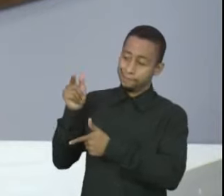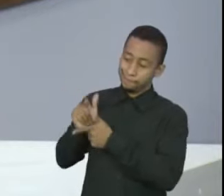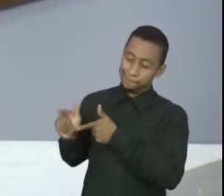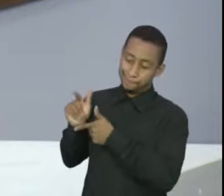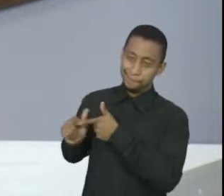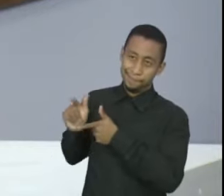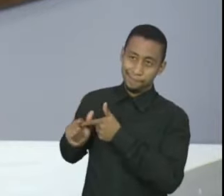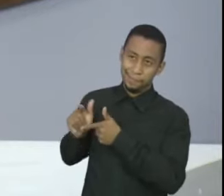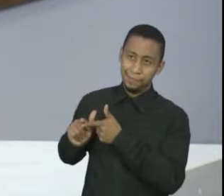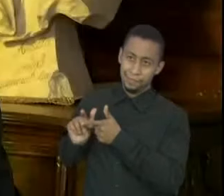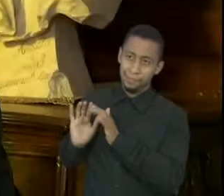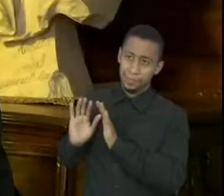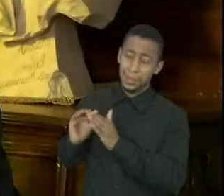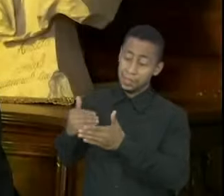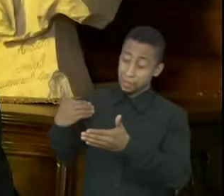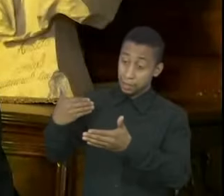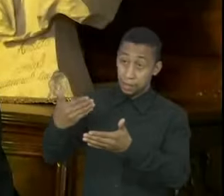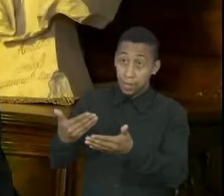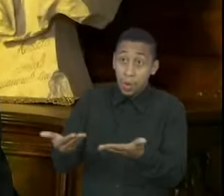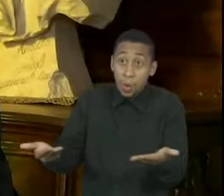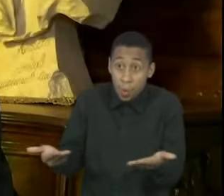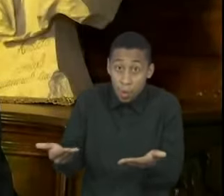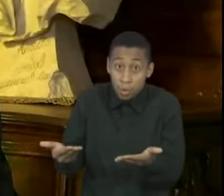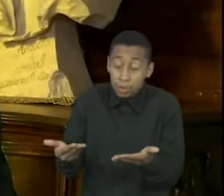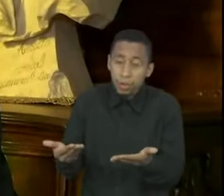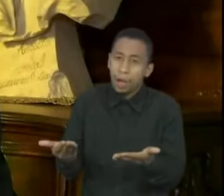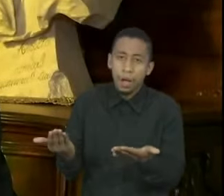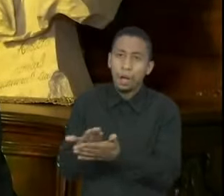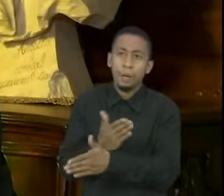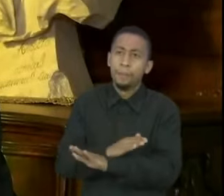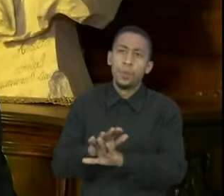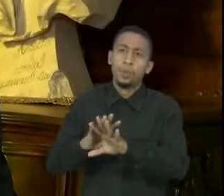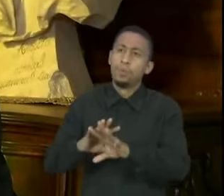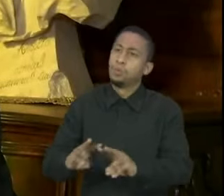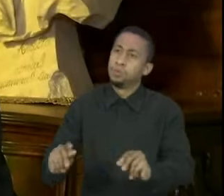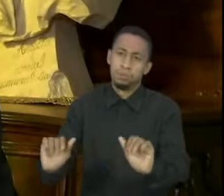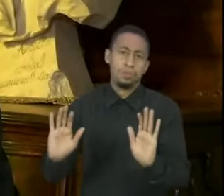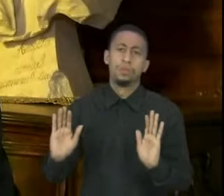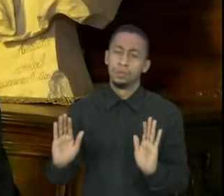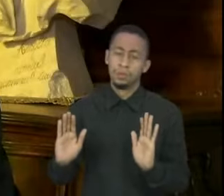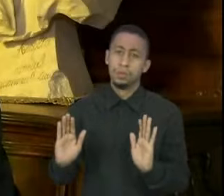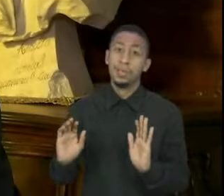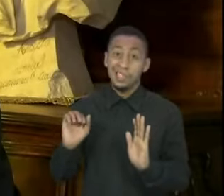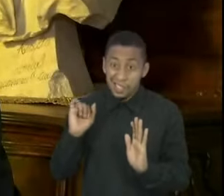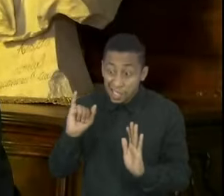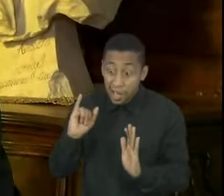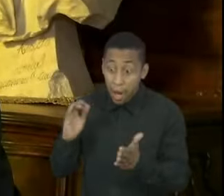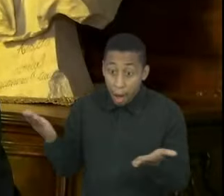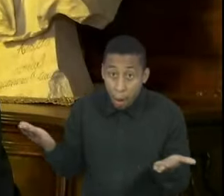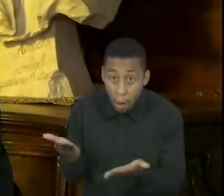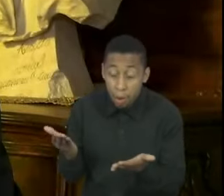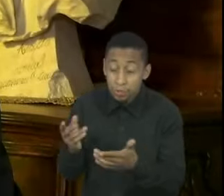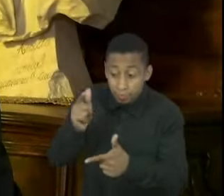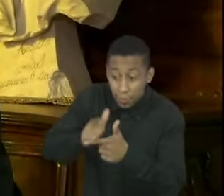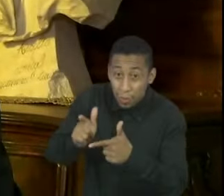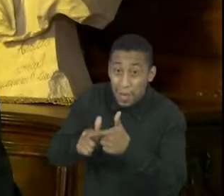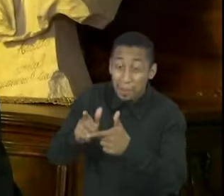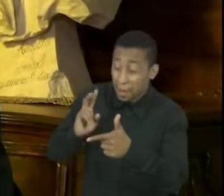o o problema seria se hoje permanecer somos da mesma posição é então